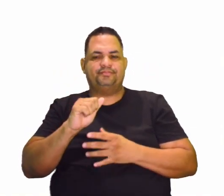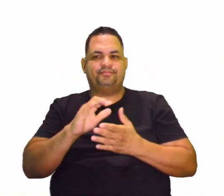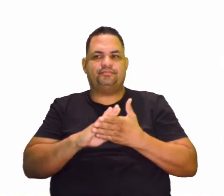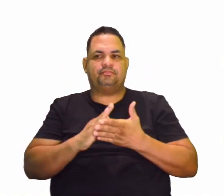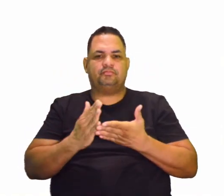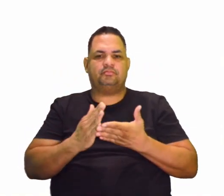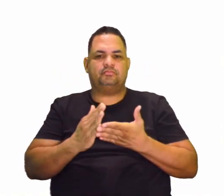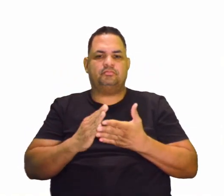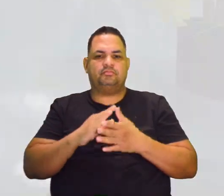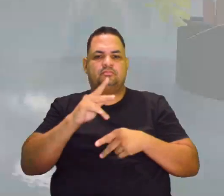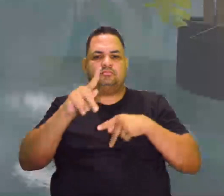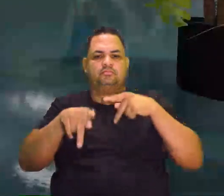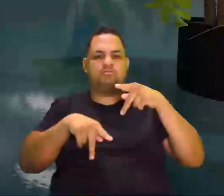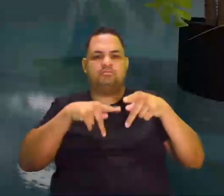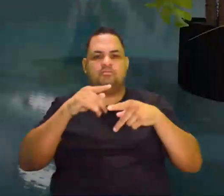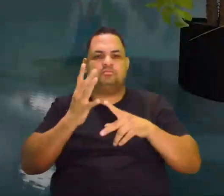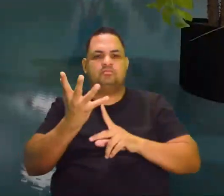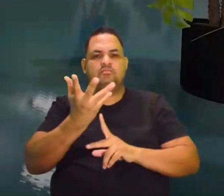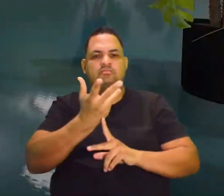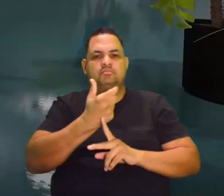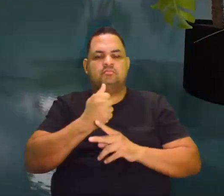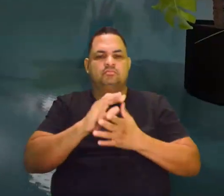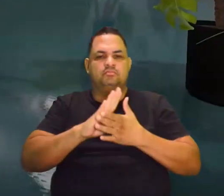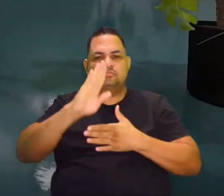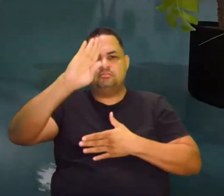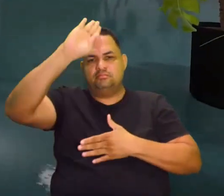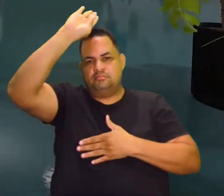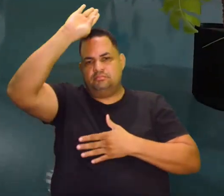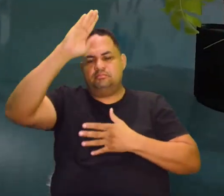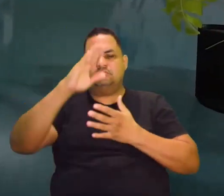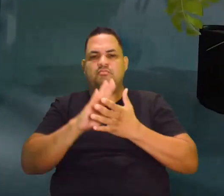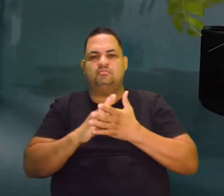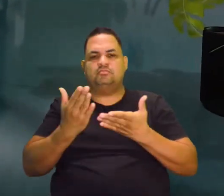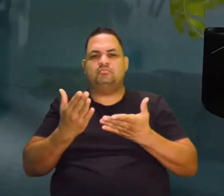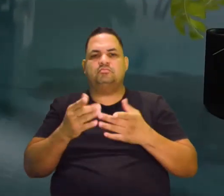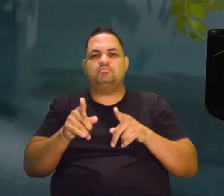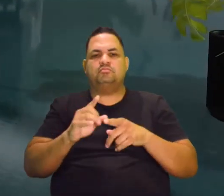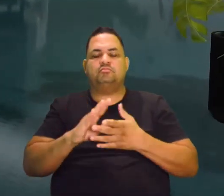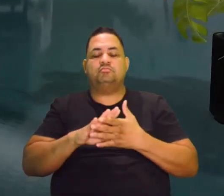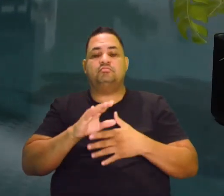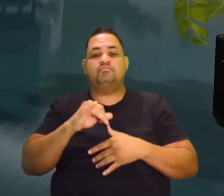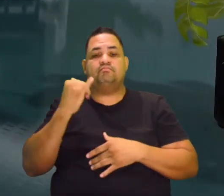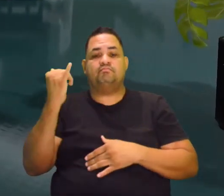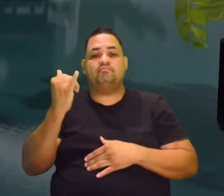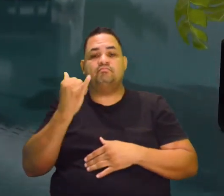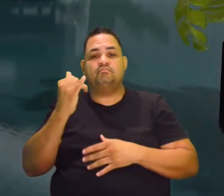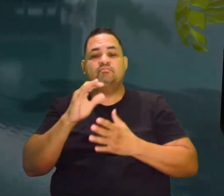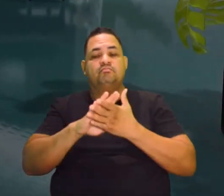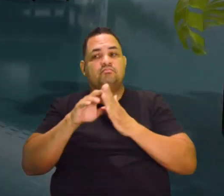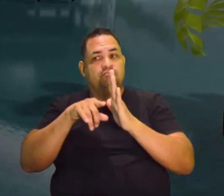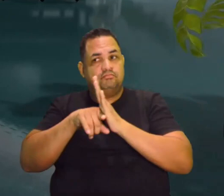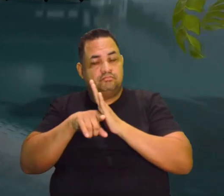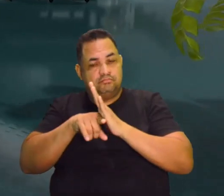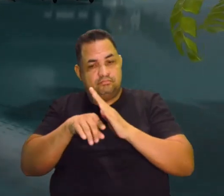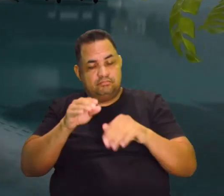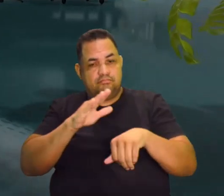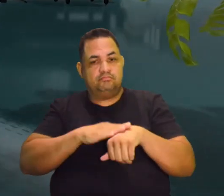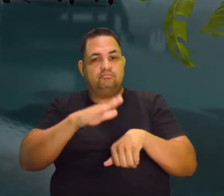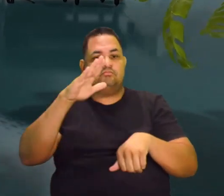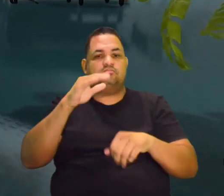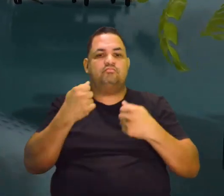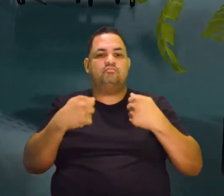a civilização, sobre a arte romana, a arte medieval. É importante, estudantes, que vocês pesquisem mais. Vocês